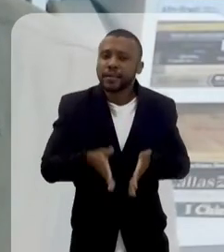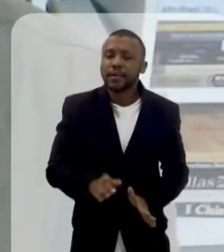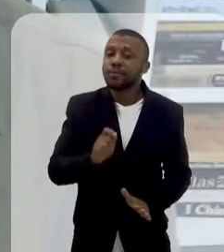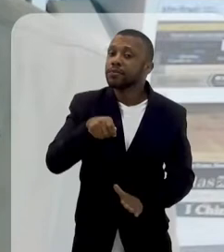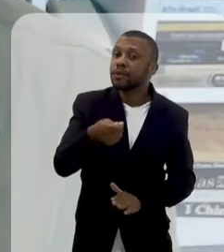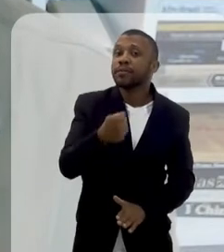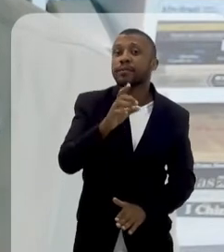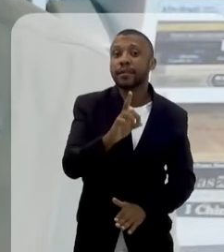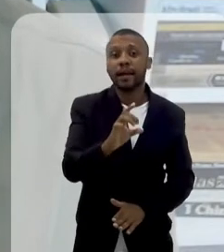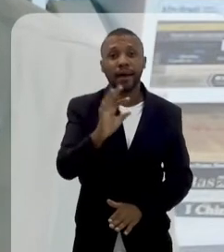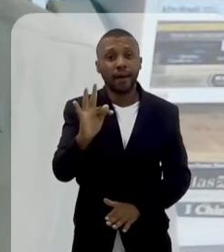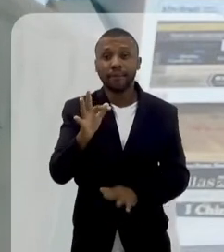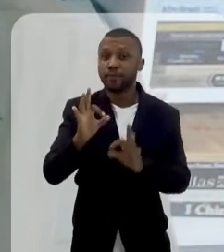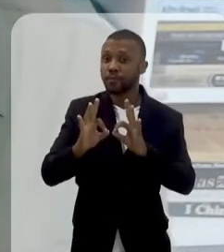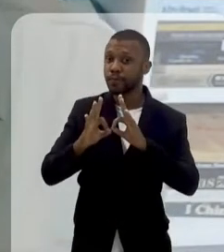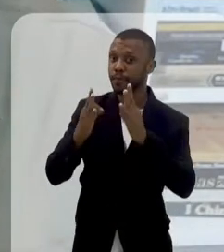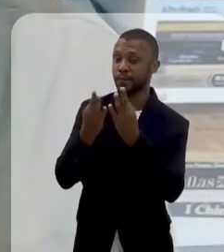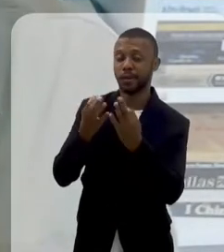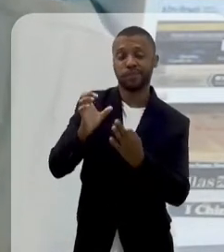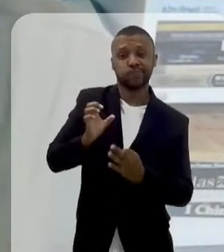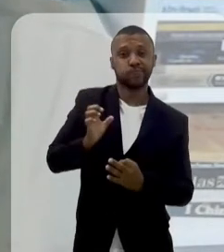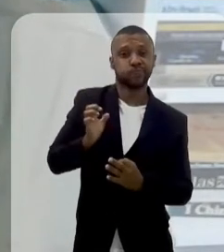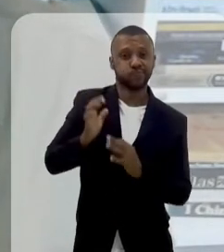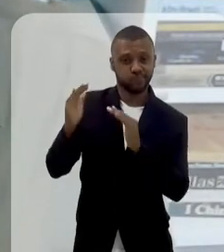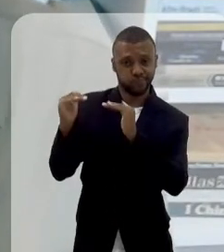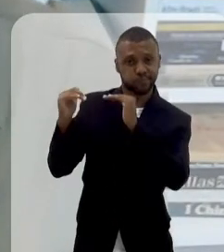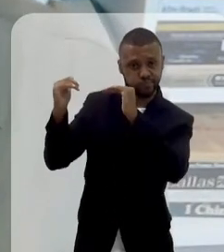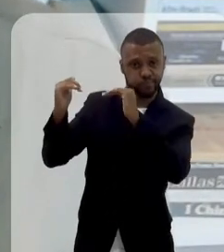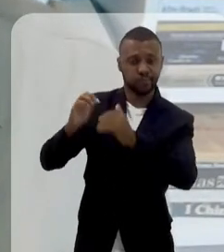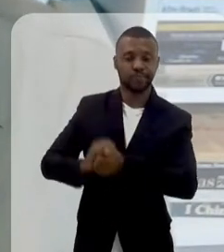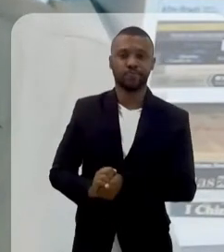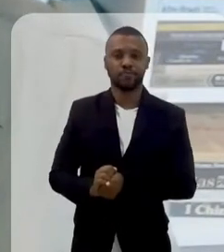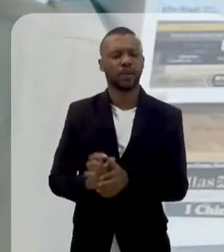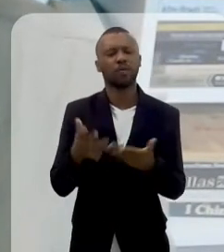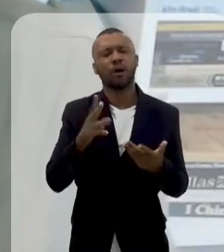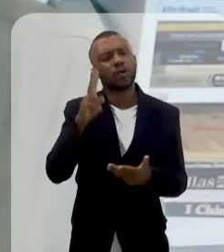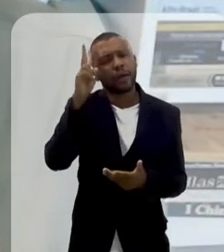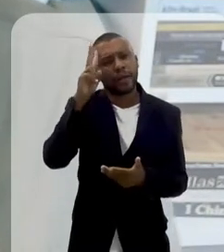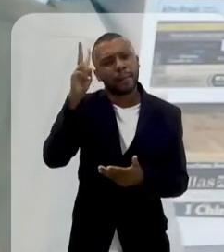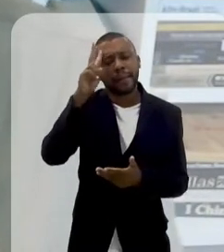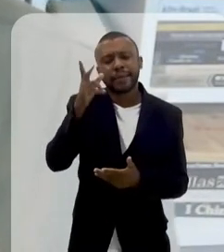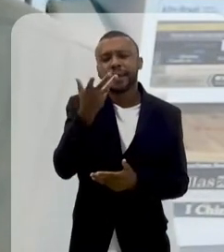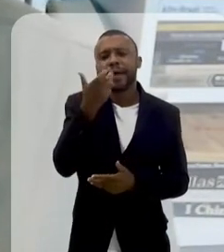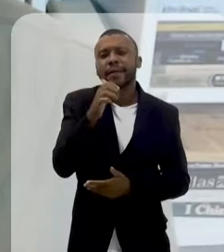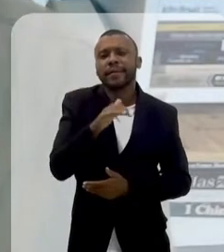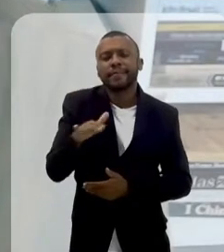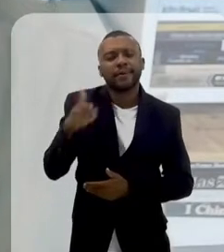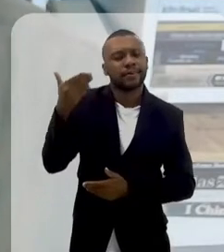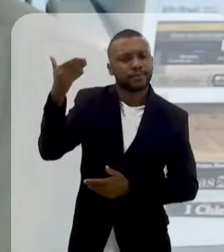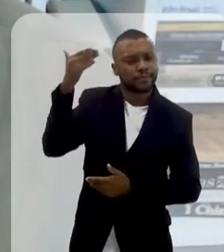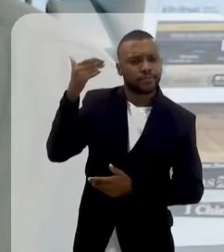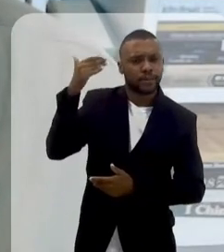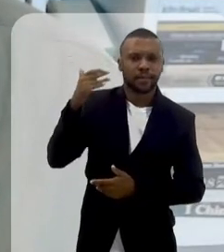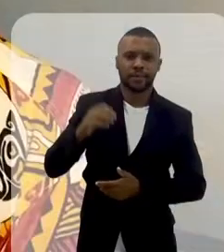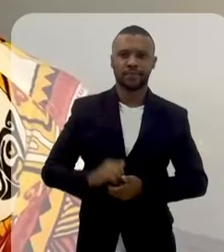no Guará, né? Numa família, no início, uma família de classe média. Qual é a sua lembrança desses primeiros anos?